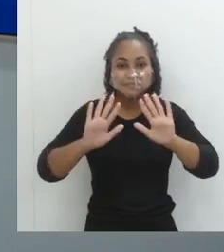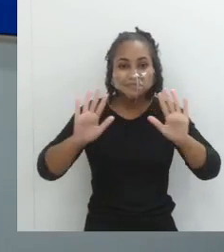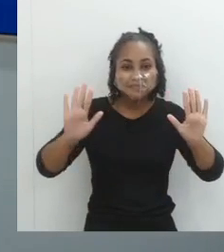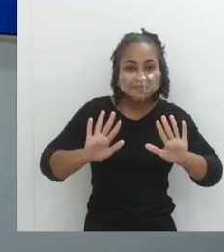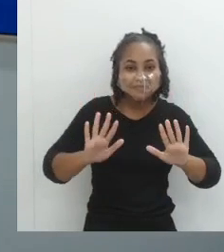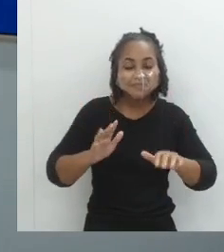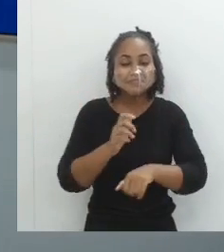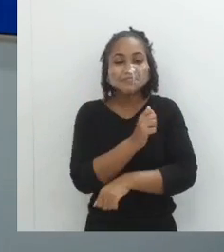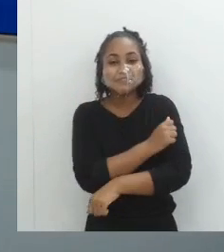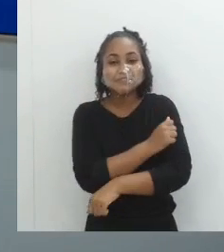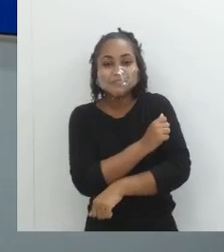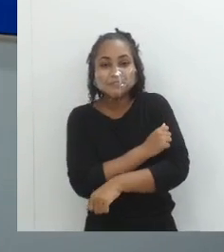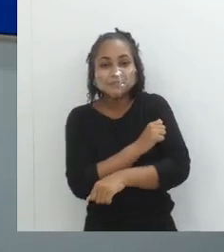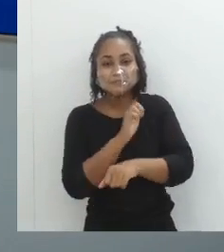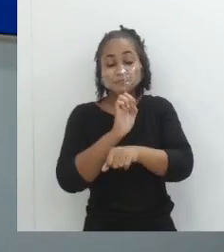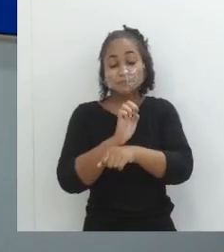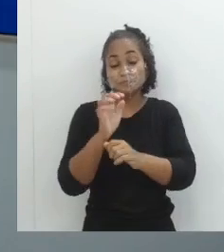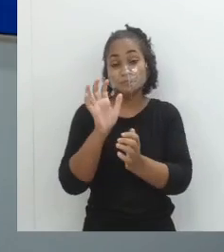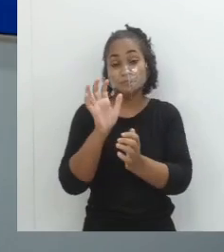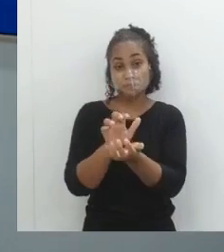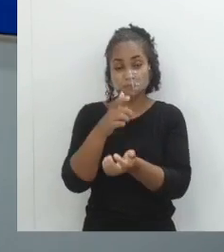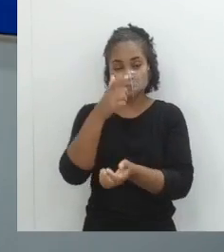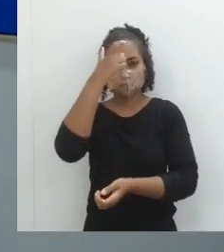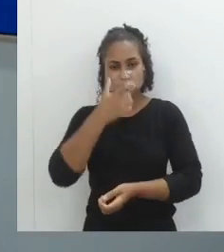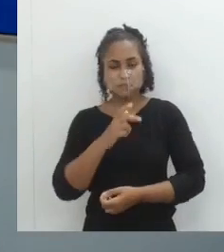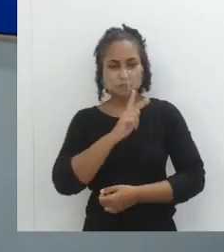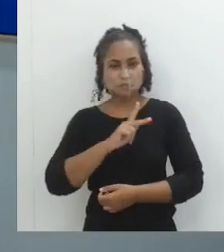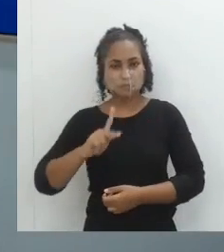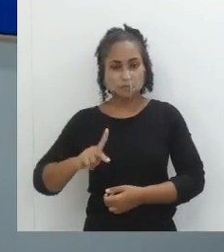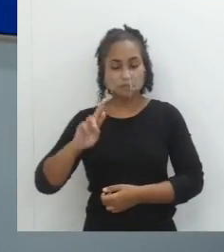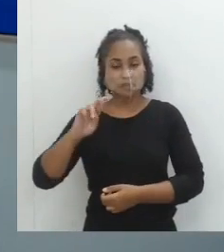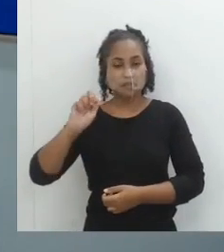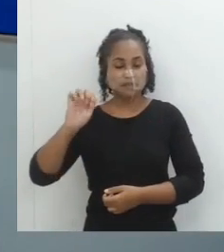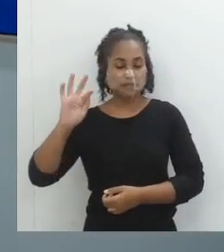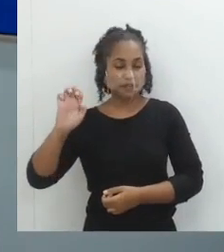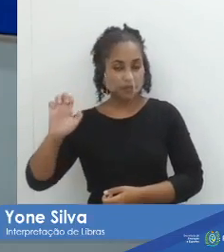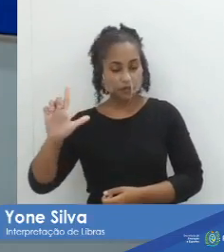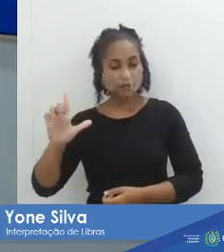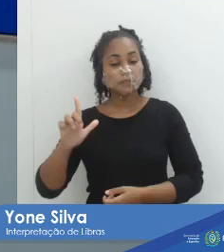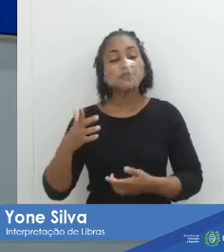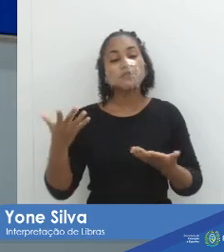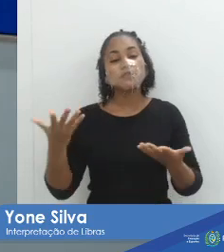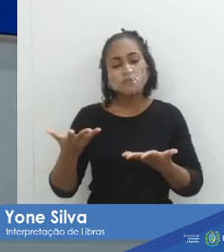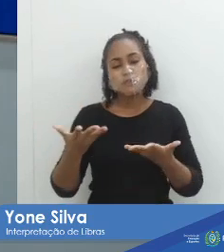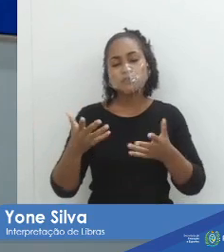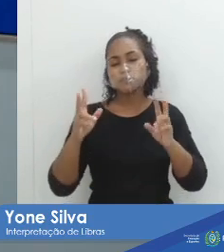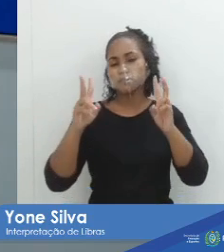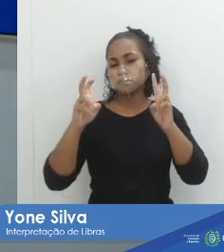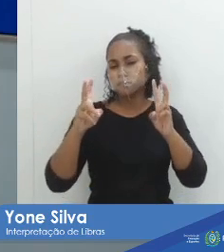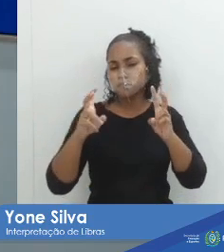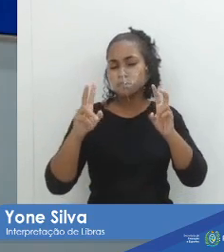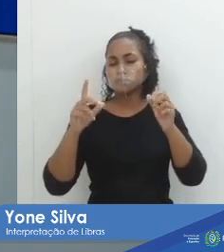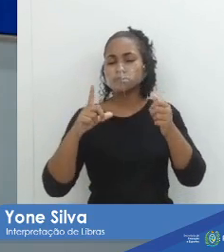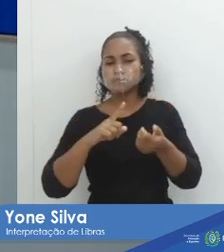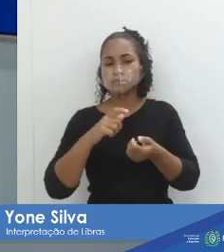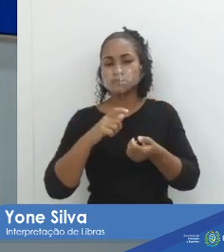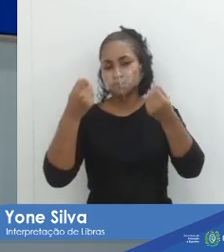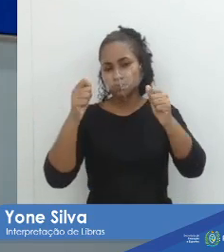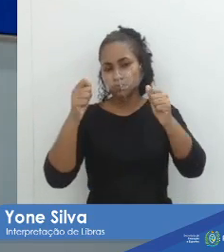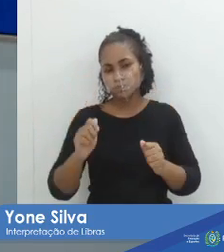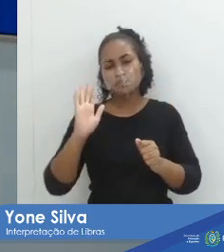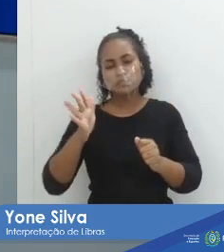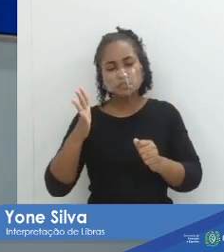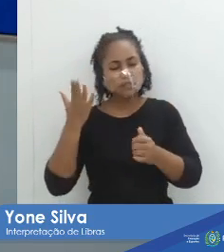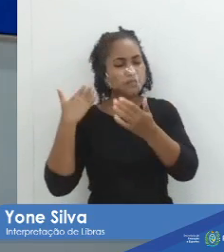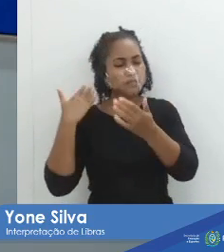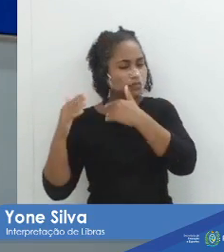pessoal, estudantes do estado de Pernambuco. Eu sou o professor Rafael Oliveira e vamos trabalhar hoje conteúdos de arte. Já nos vimos